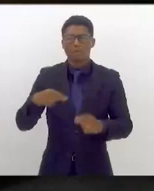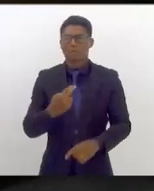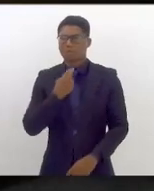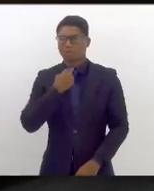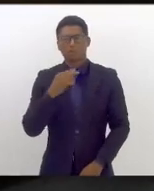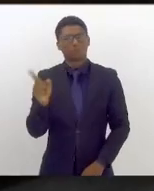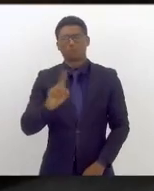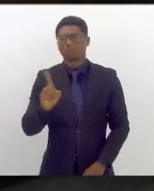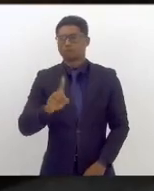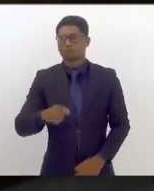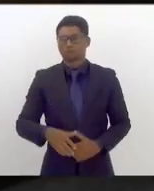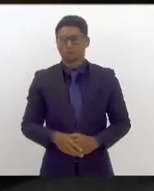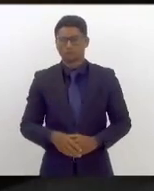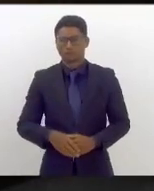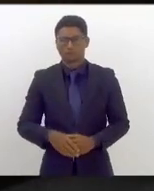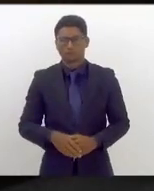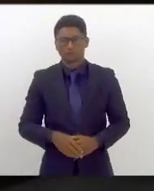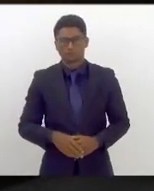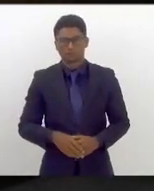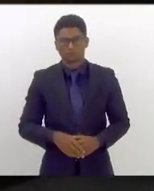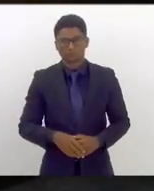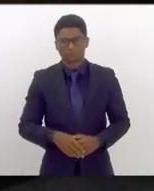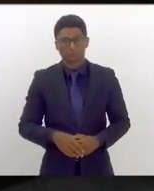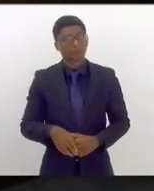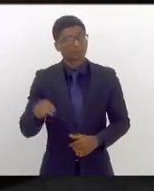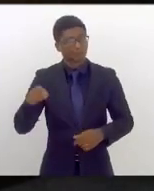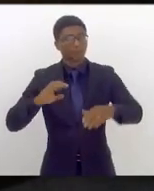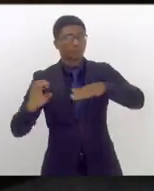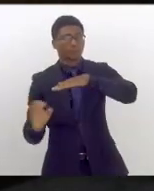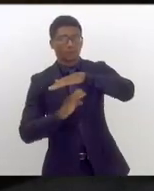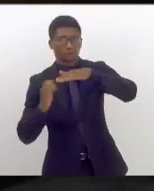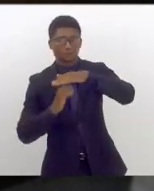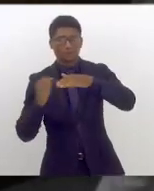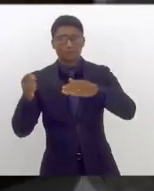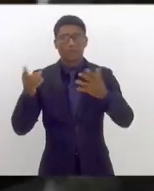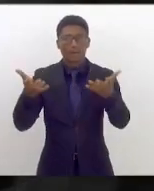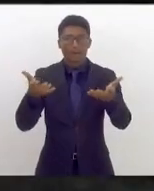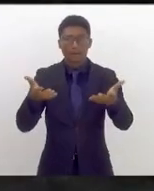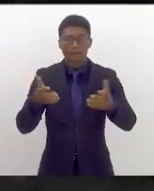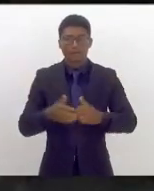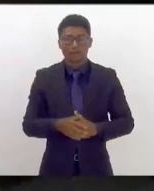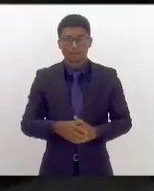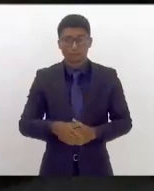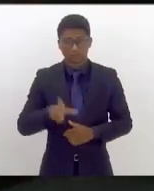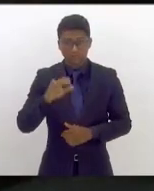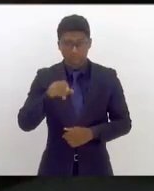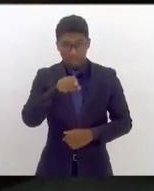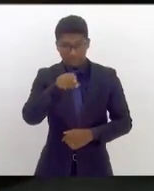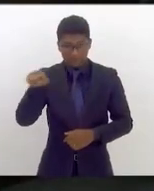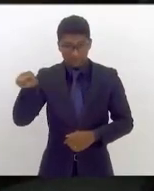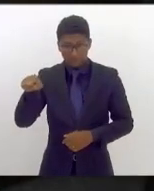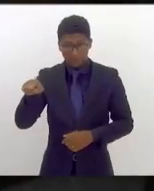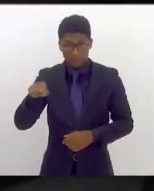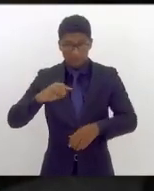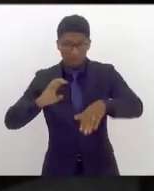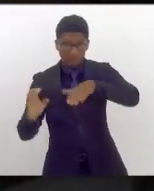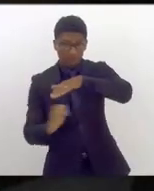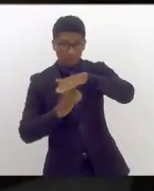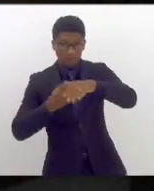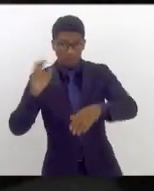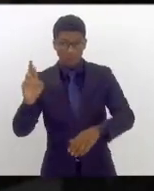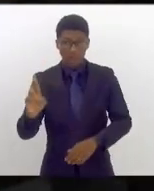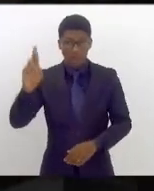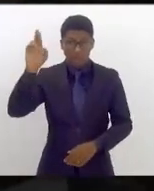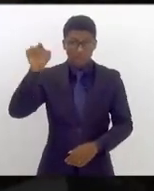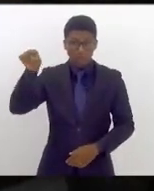ela quer e eu acho que se o senhor internacional da jaguaquada de